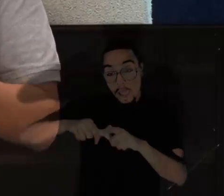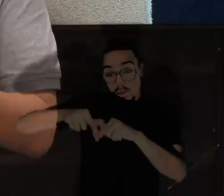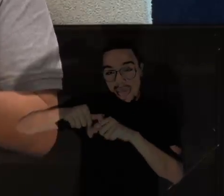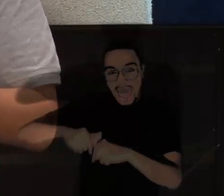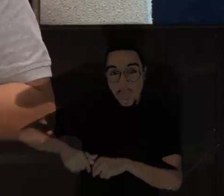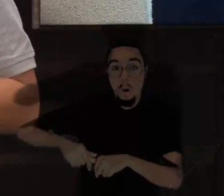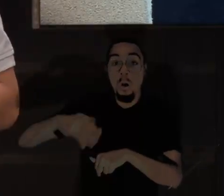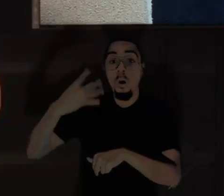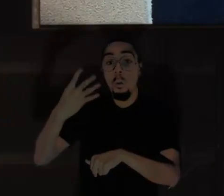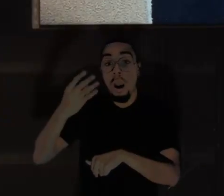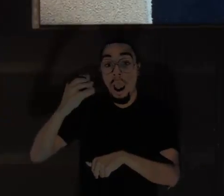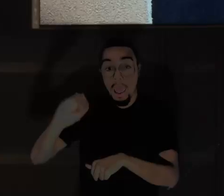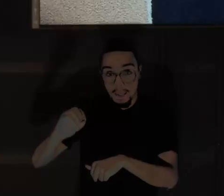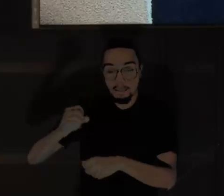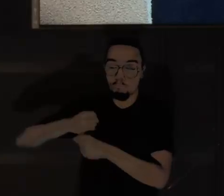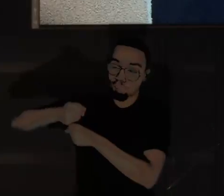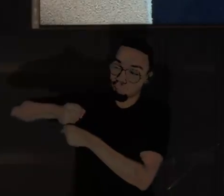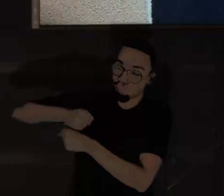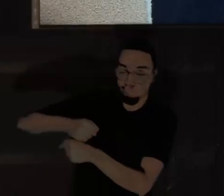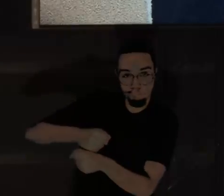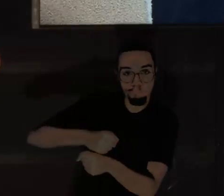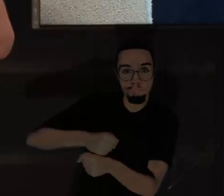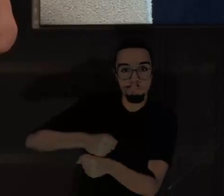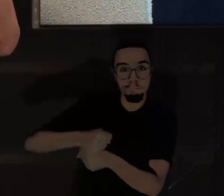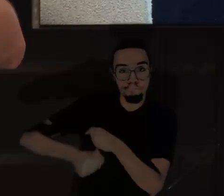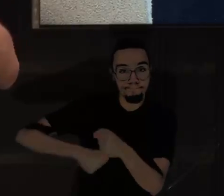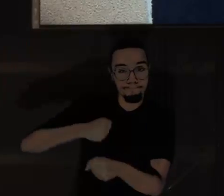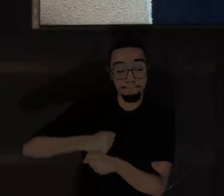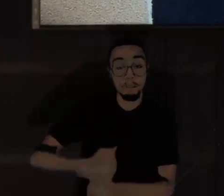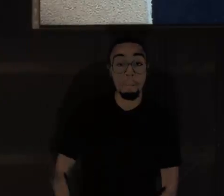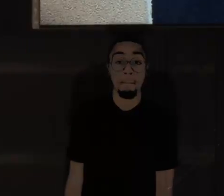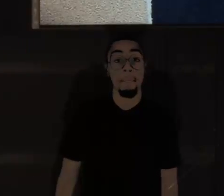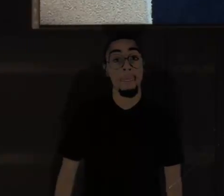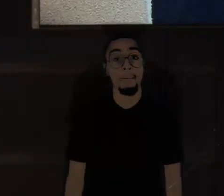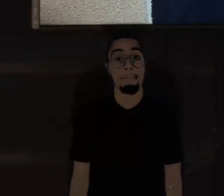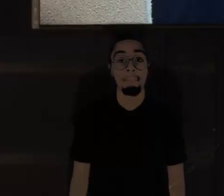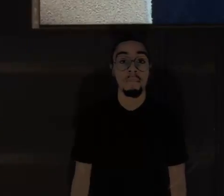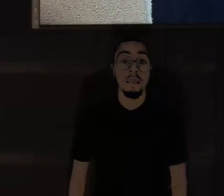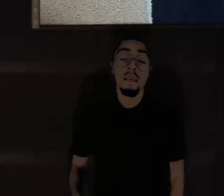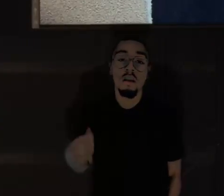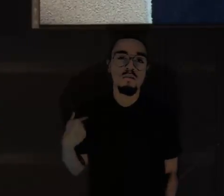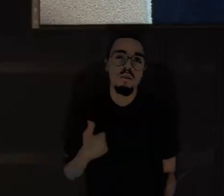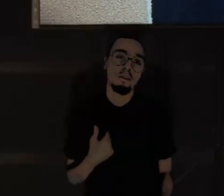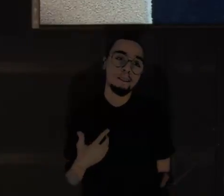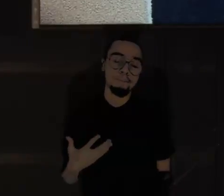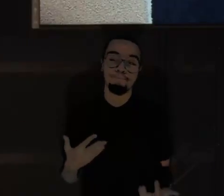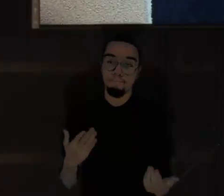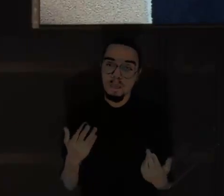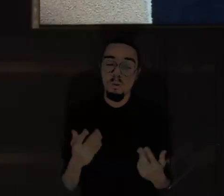Mas assim como Gideão, a gente tem que ter uma coisa na cabeça que não fica tão claro.